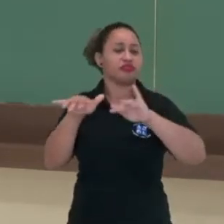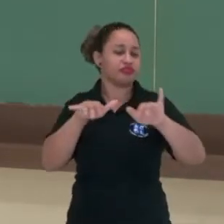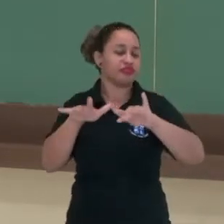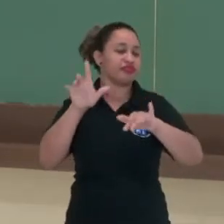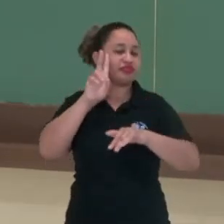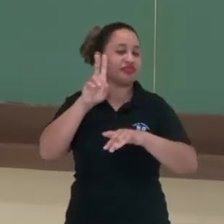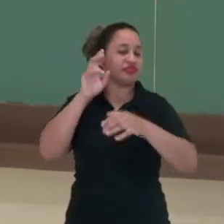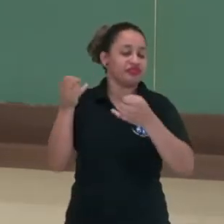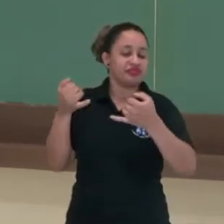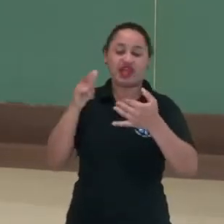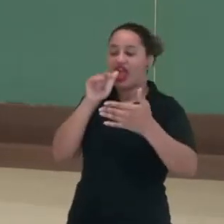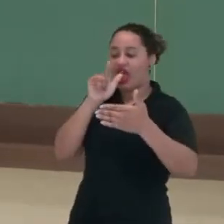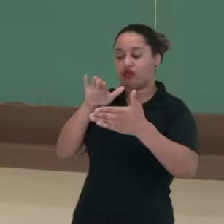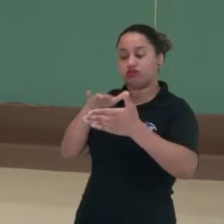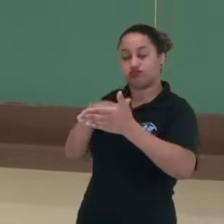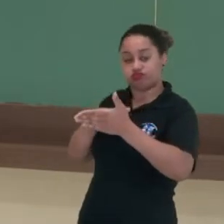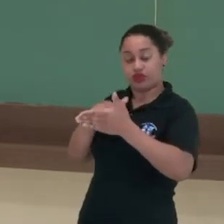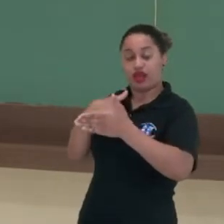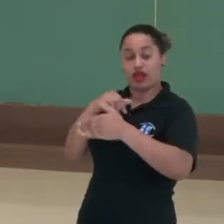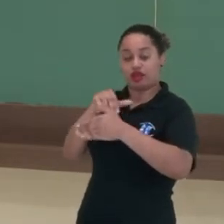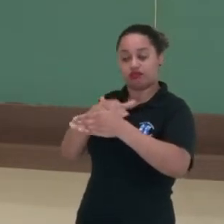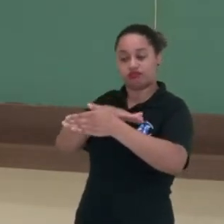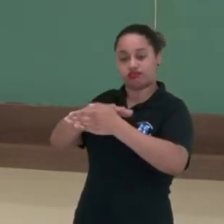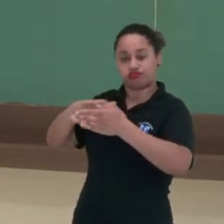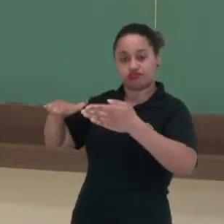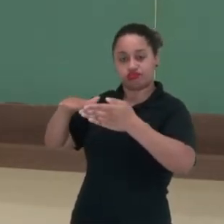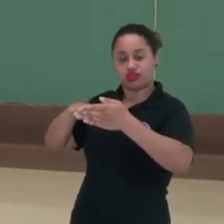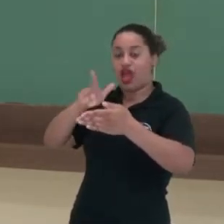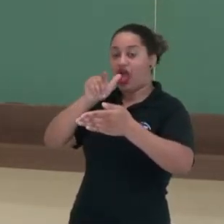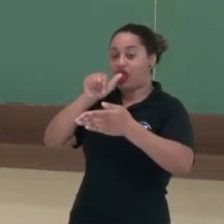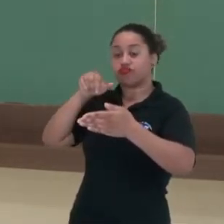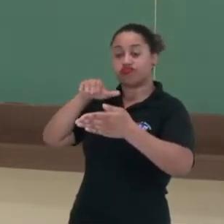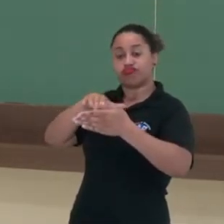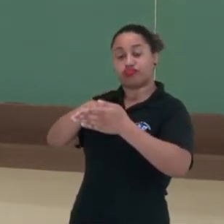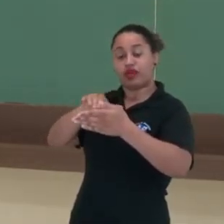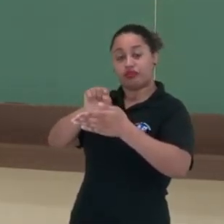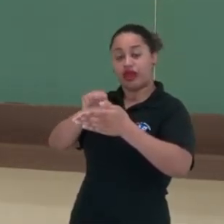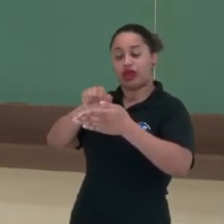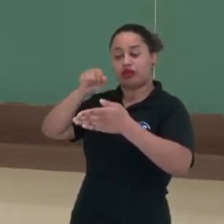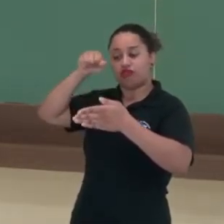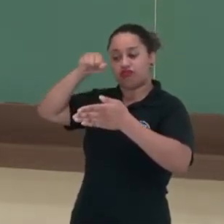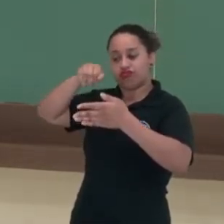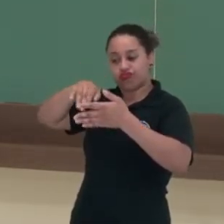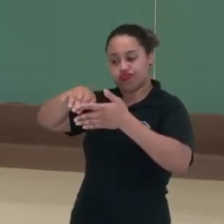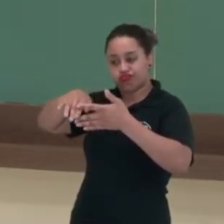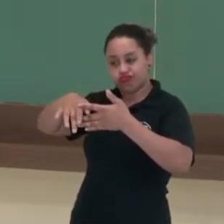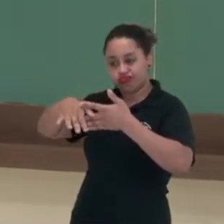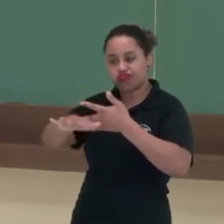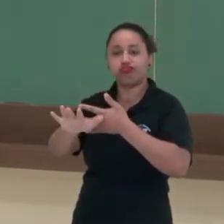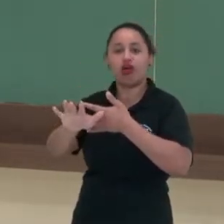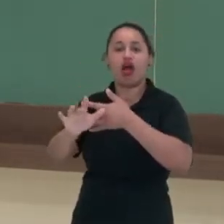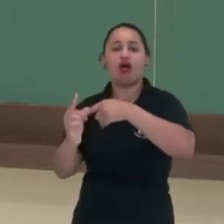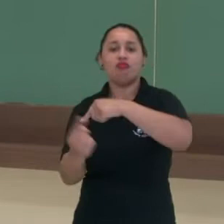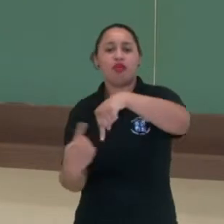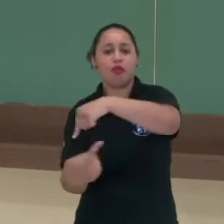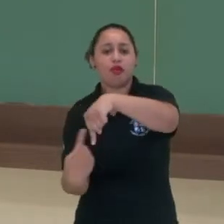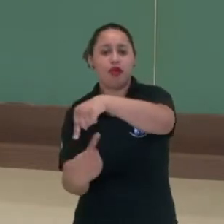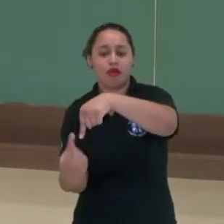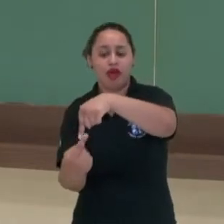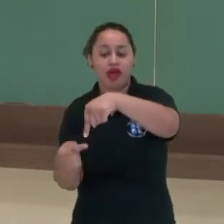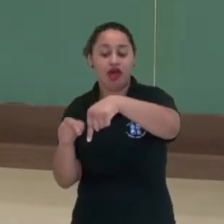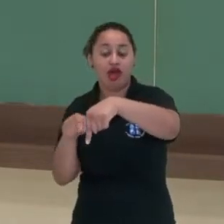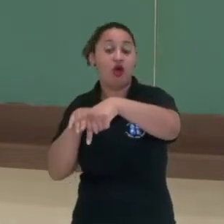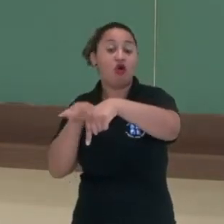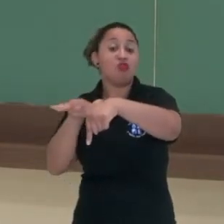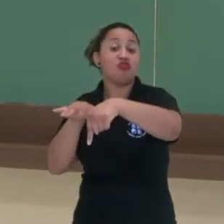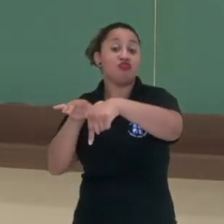eu falei que a água está lá parada na represa? Quando ela cai e ela movimenta as turbinas, o movimento dessa